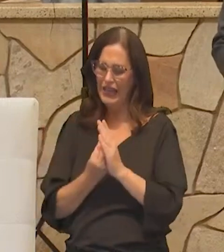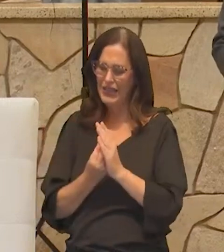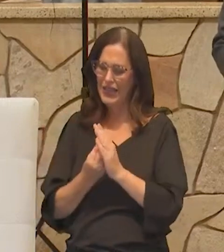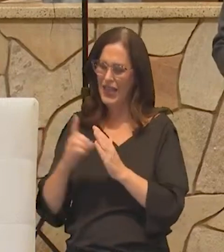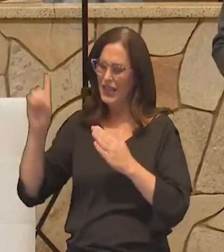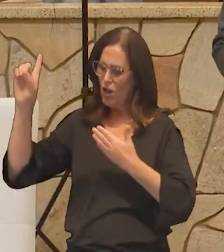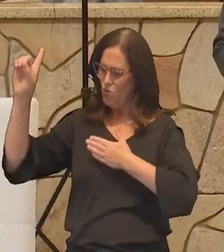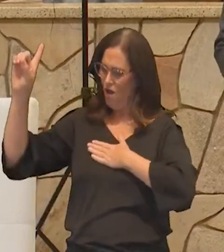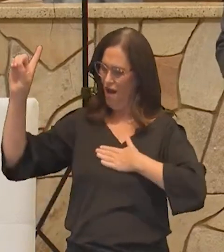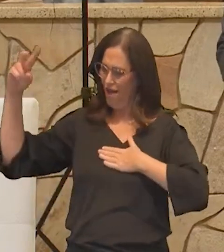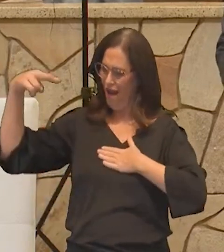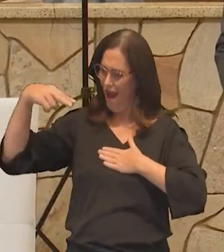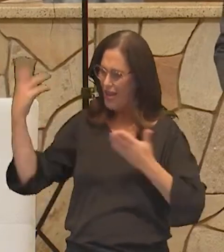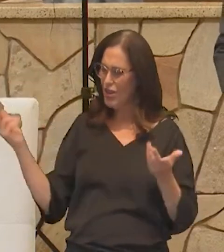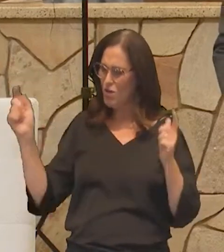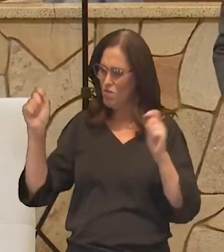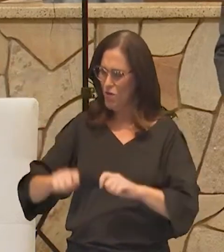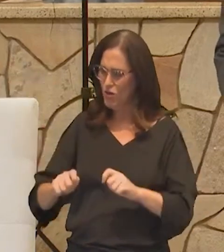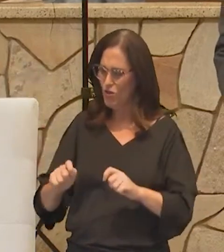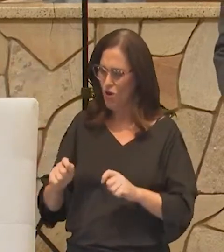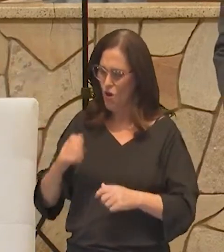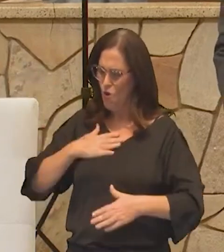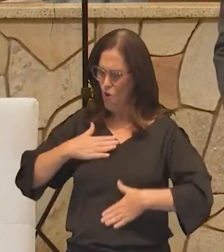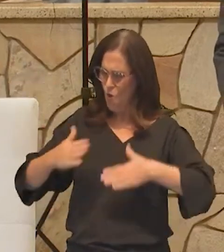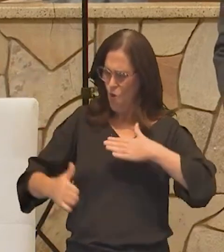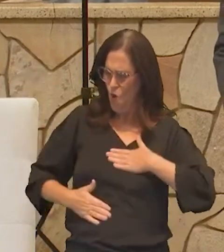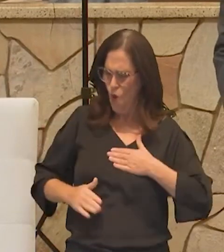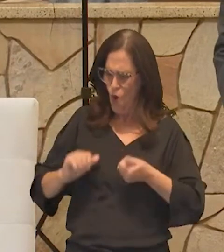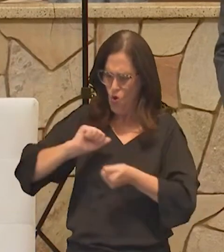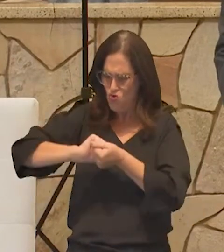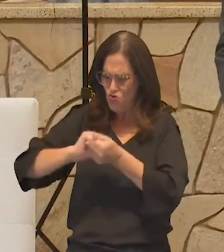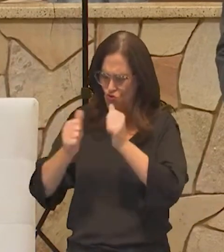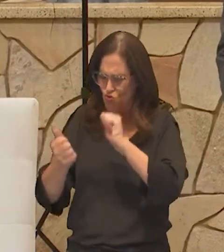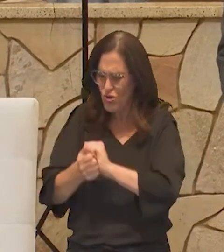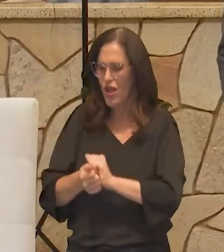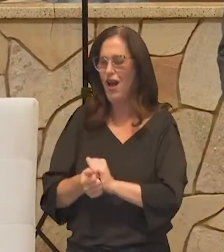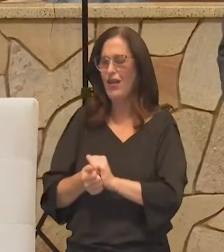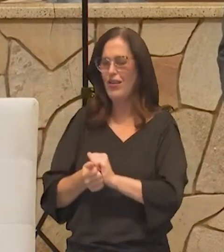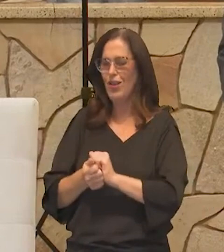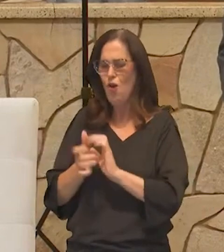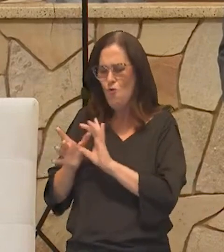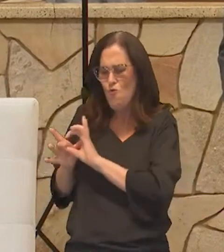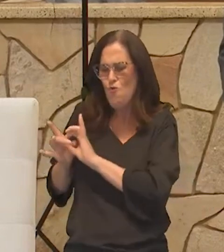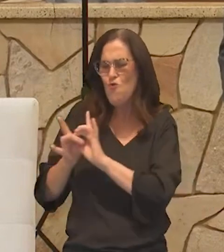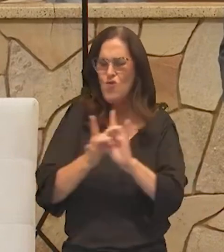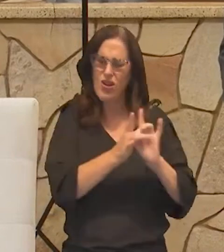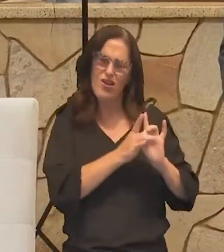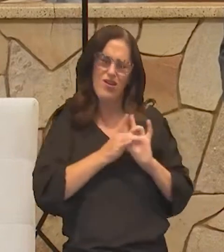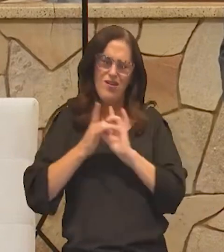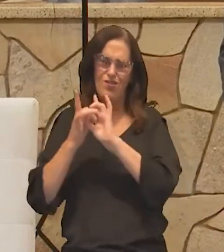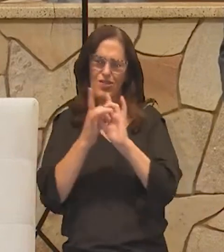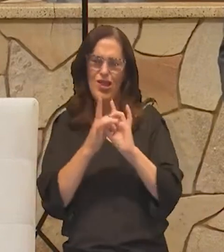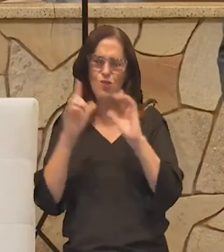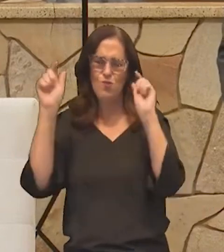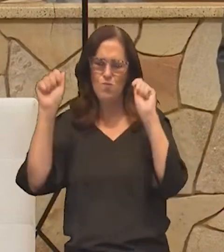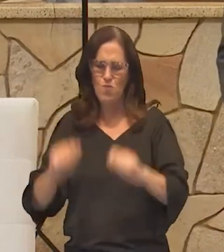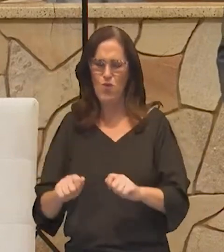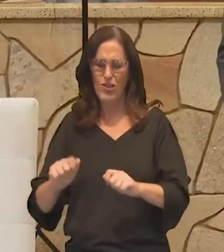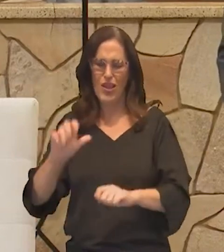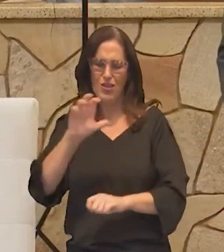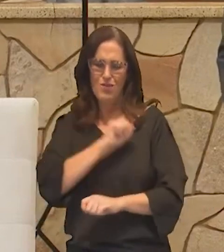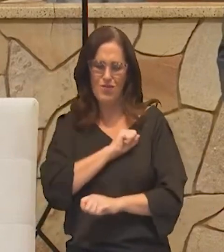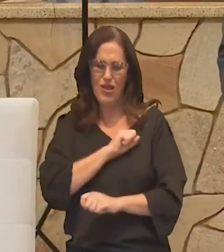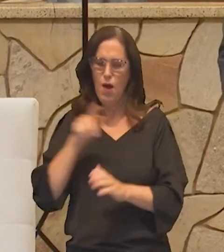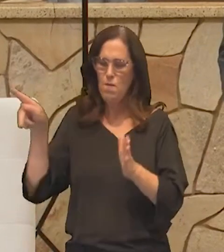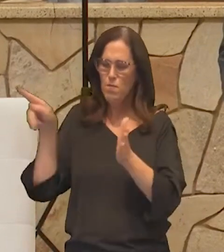agrade ao Senhor, que assim nós possamos ser um corpo ajustado, Deus, unidos no poder do amor que